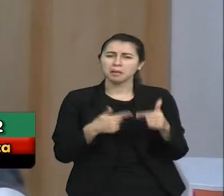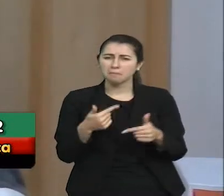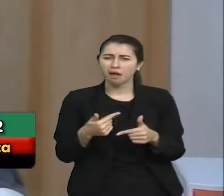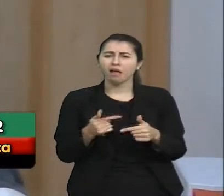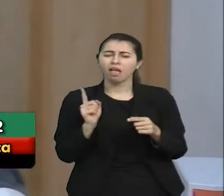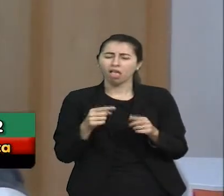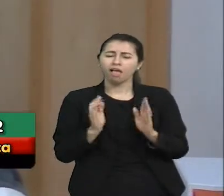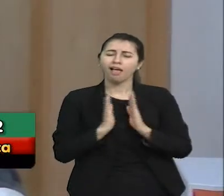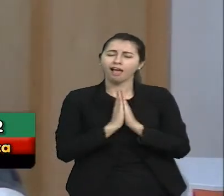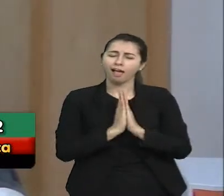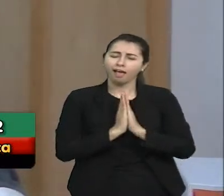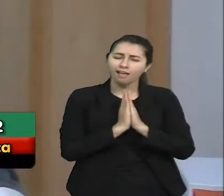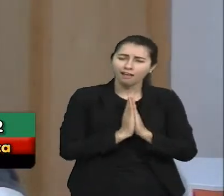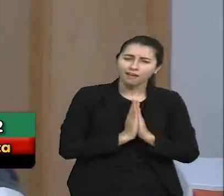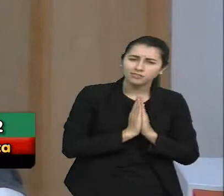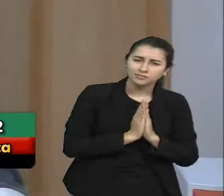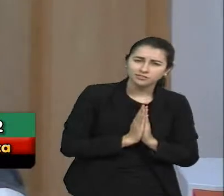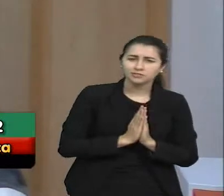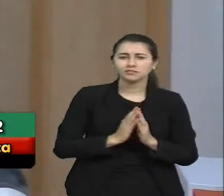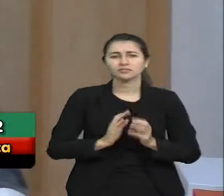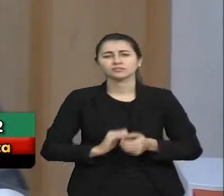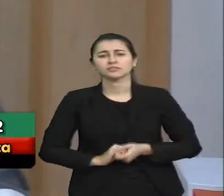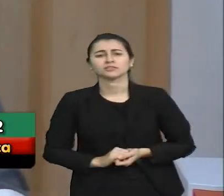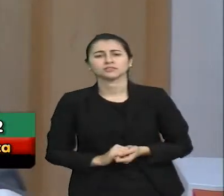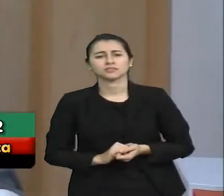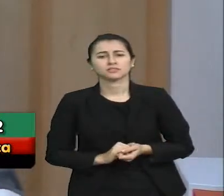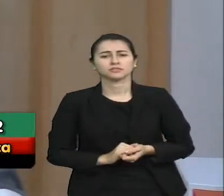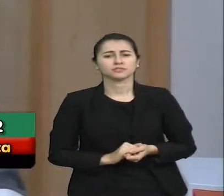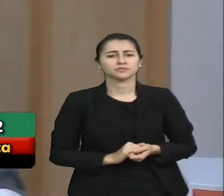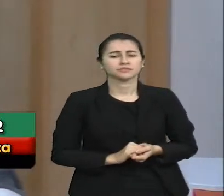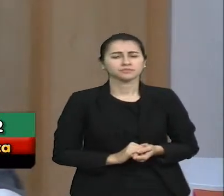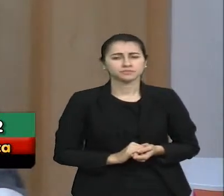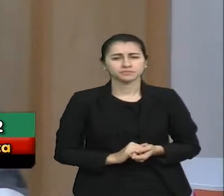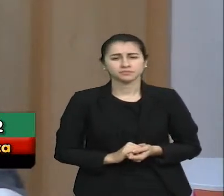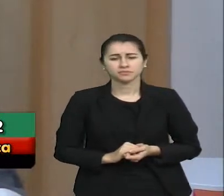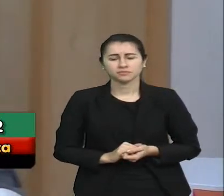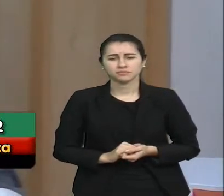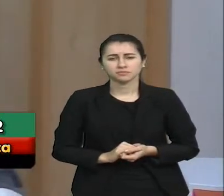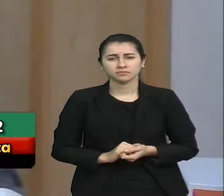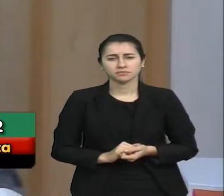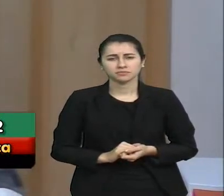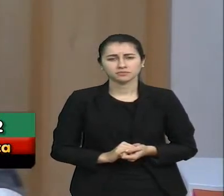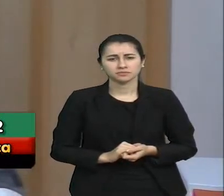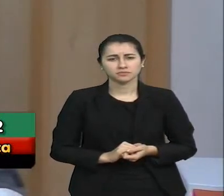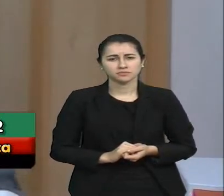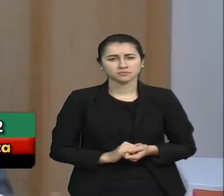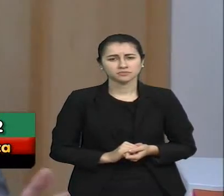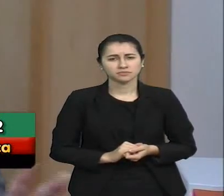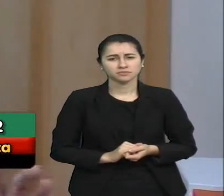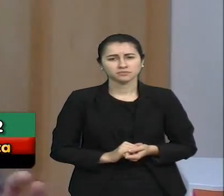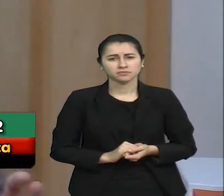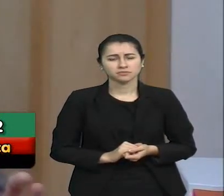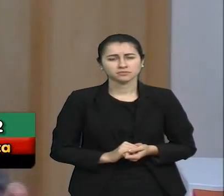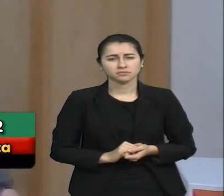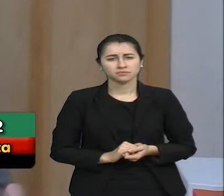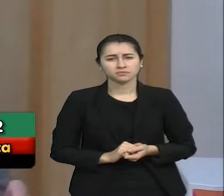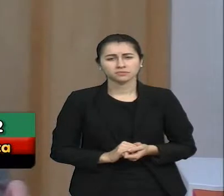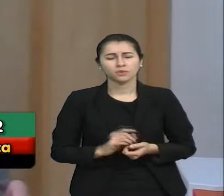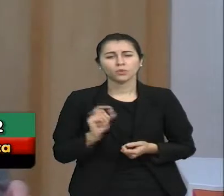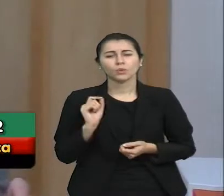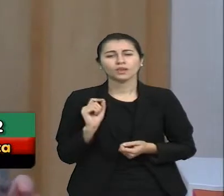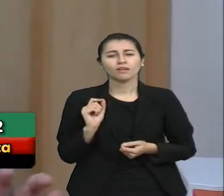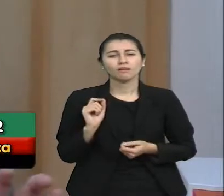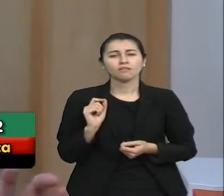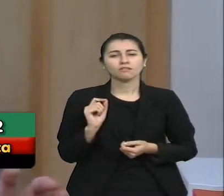ladainha, muita coisa ligada a esse tipo de coisa, que me leva exatamente a falar